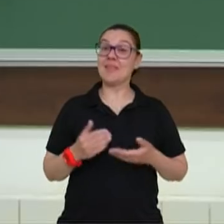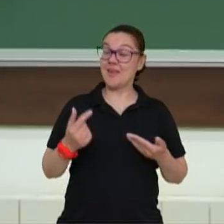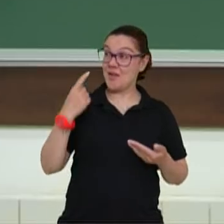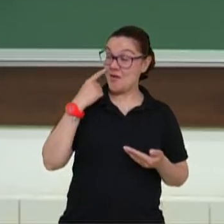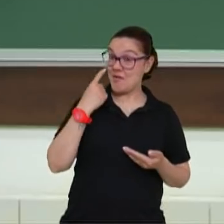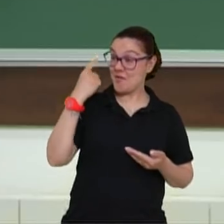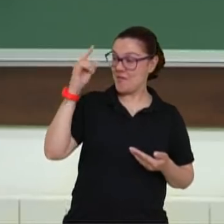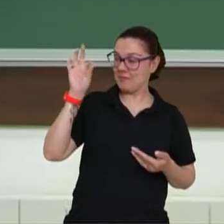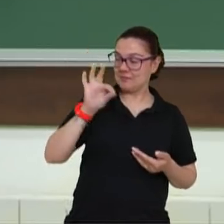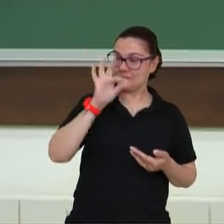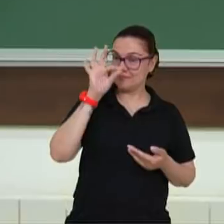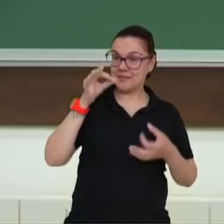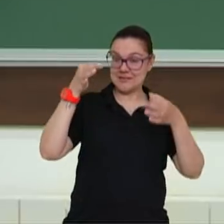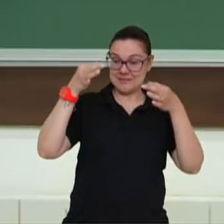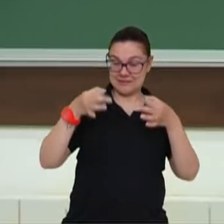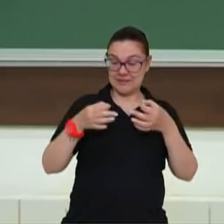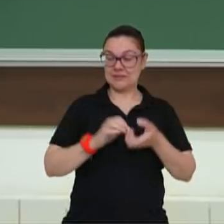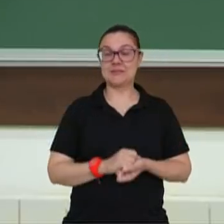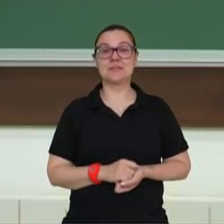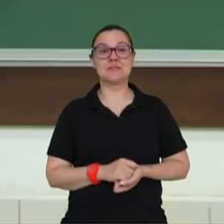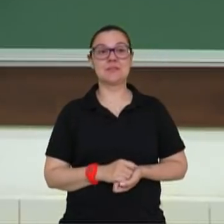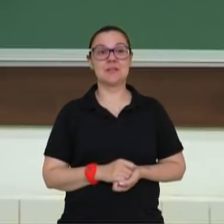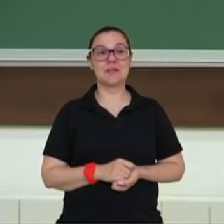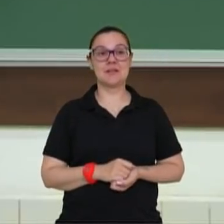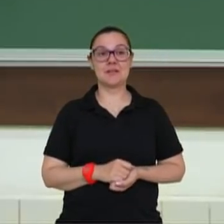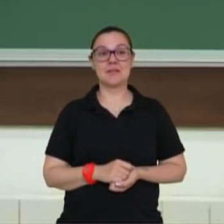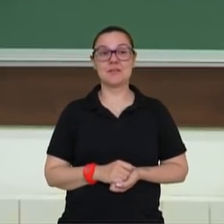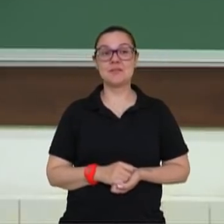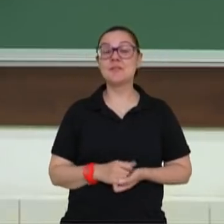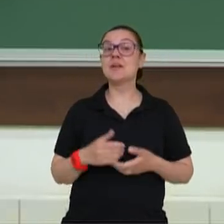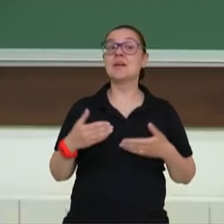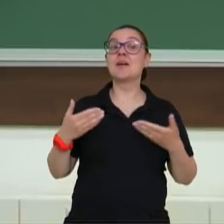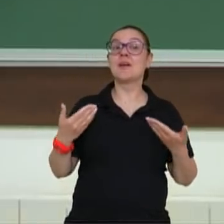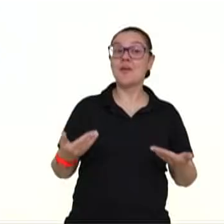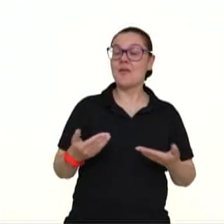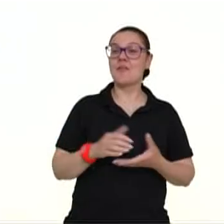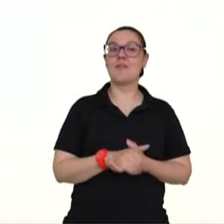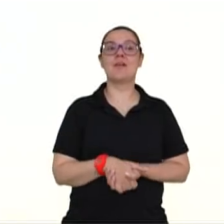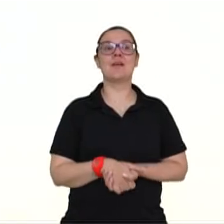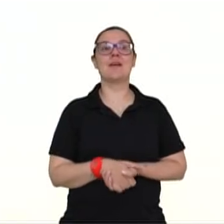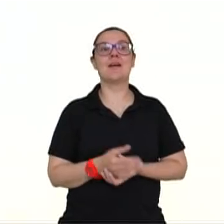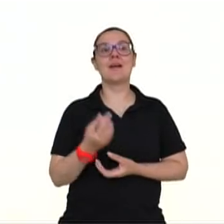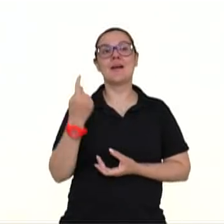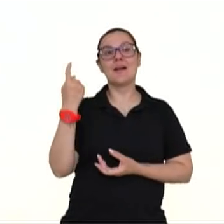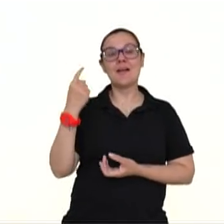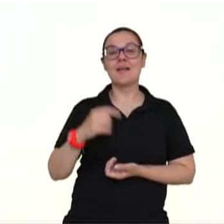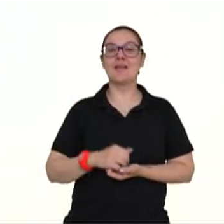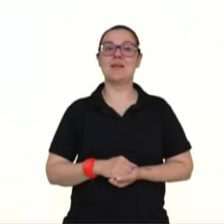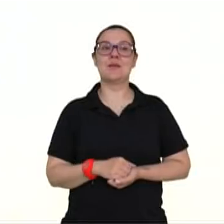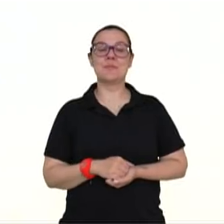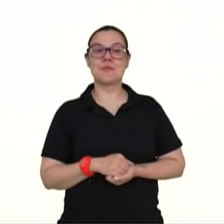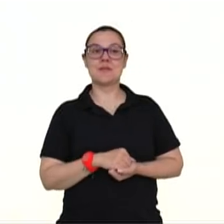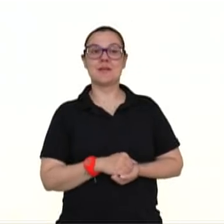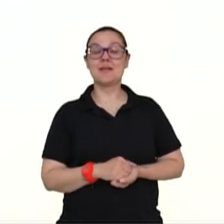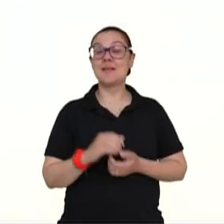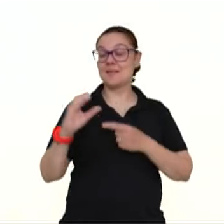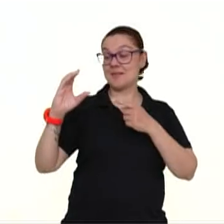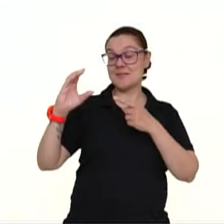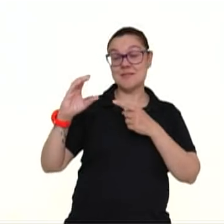Vamos lá marcar, ou vocês marcaram a alternativa, e nós temos como